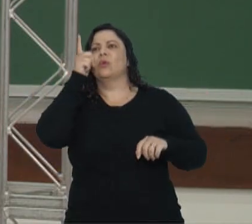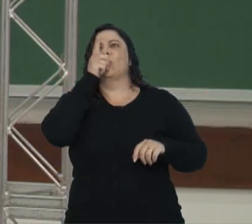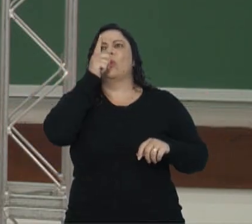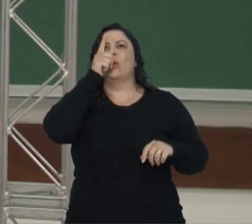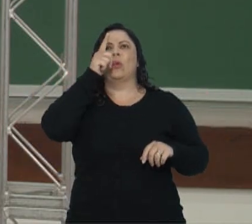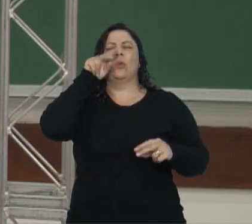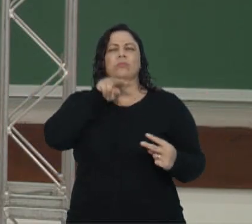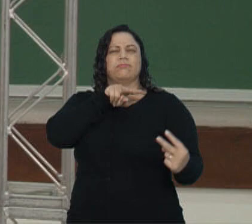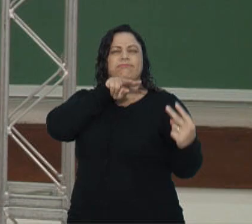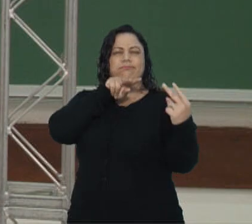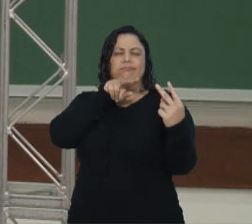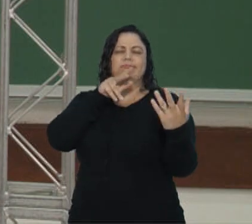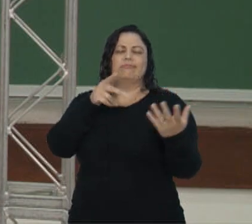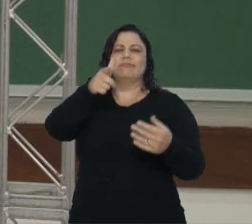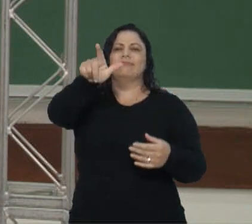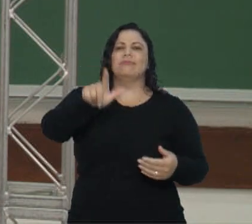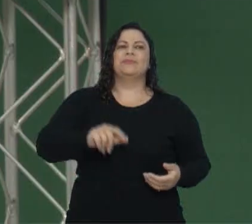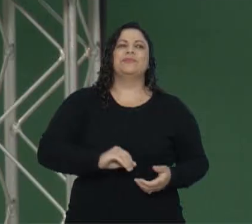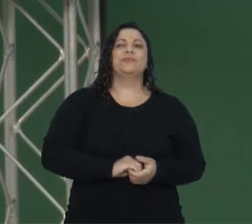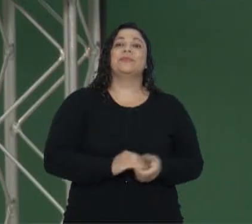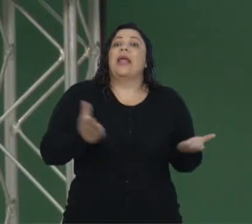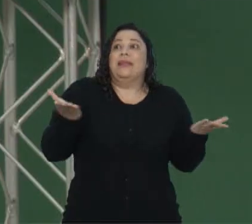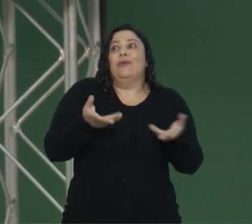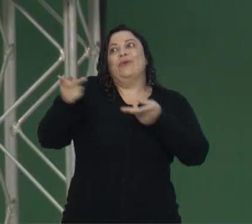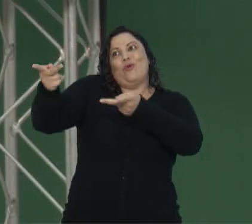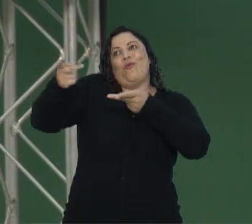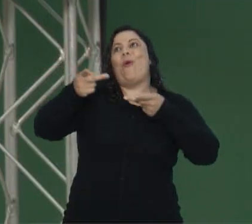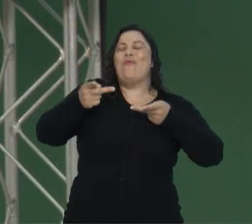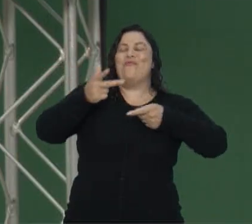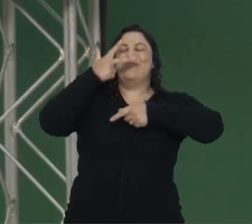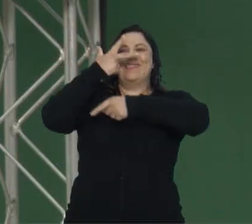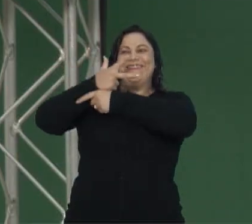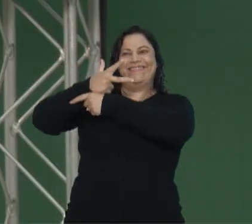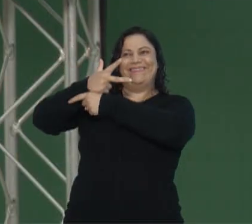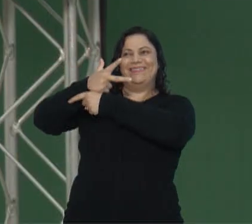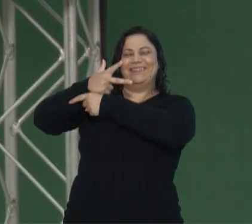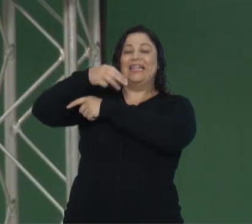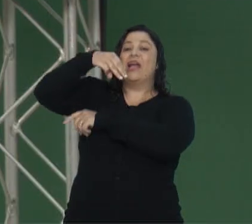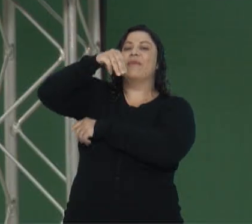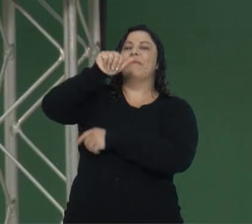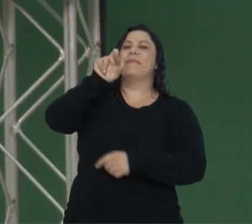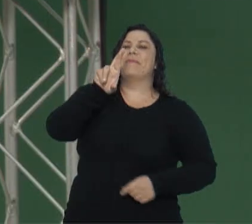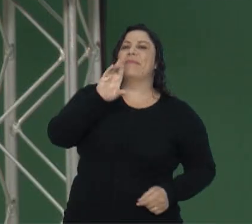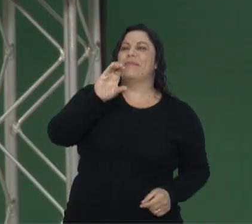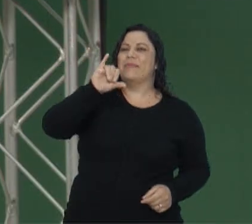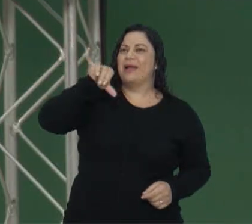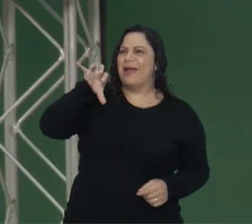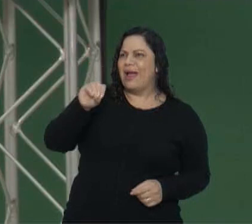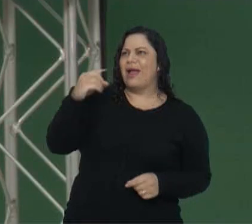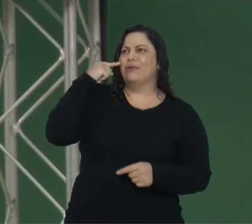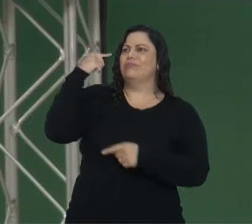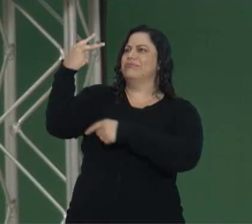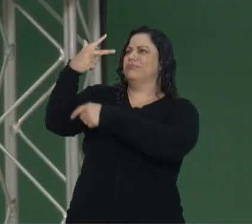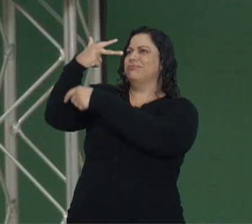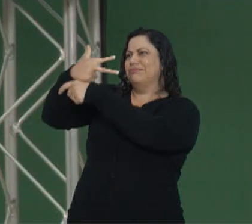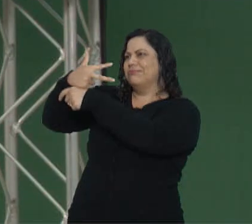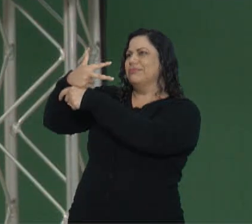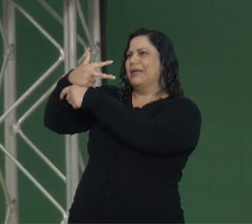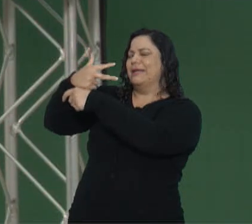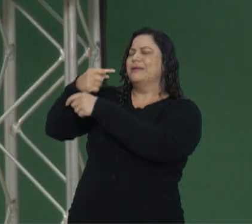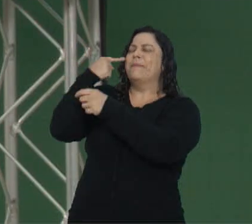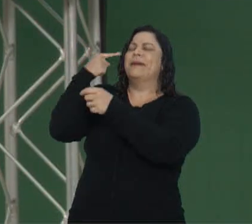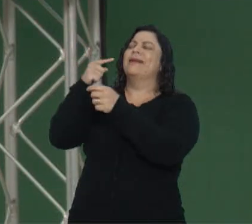outro. Já falamos disso. Bom, eu convidei o cinegrafista Márcio para responder essas perguntas, né? Aqui na hora que a gente estava